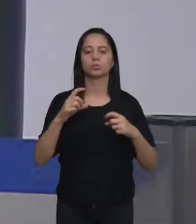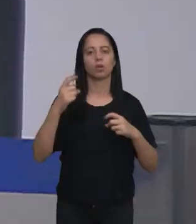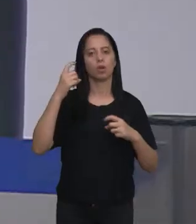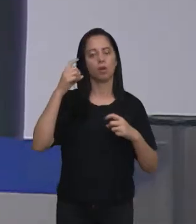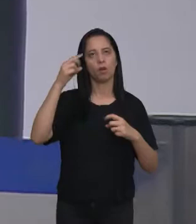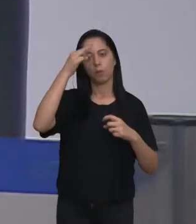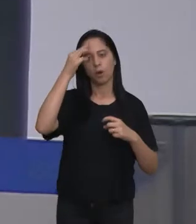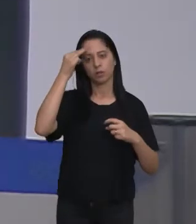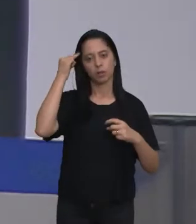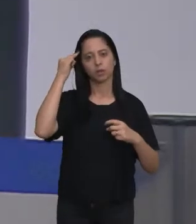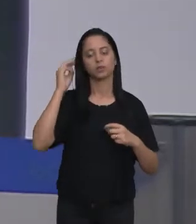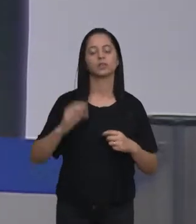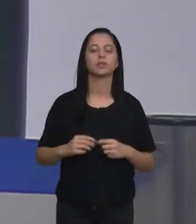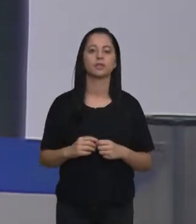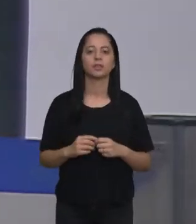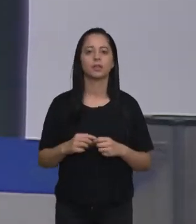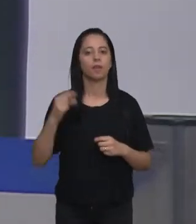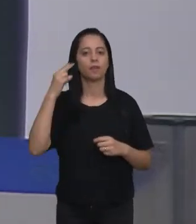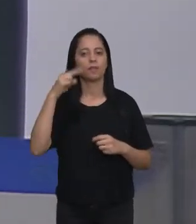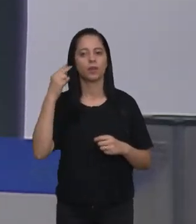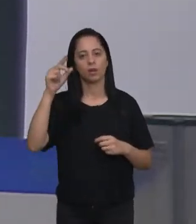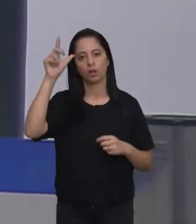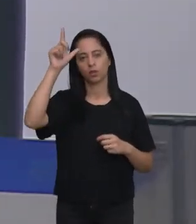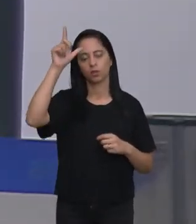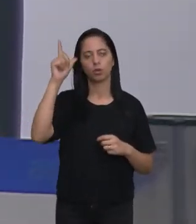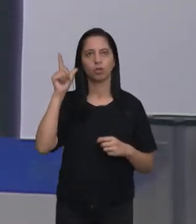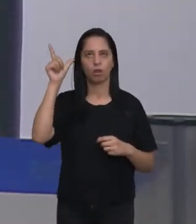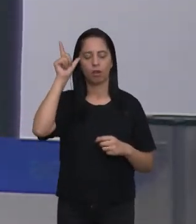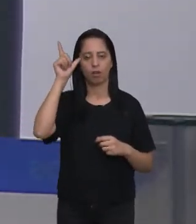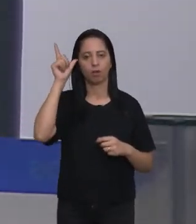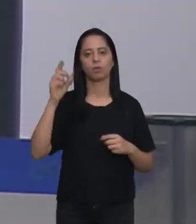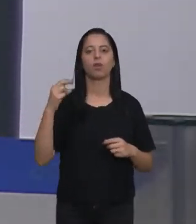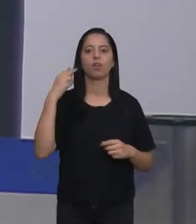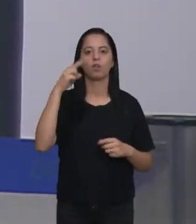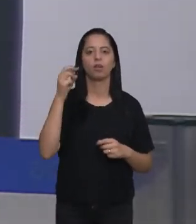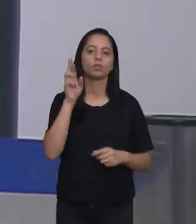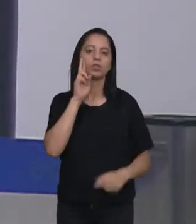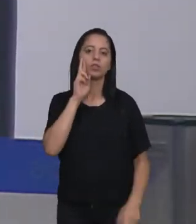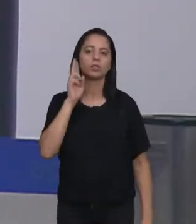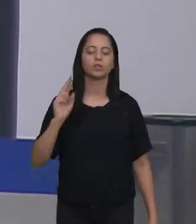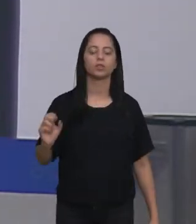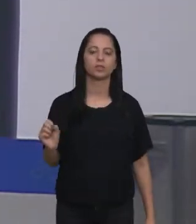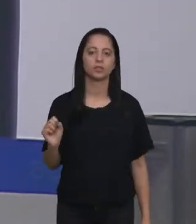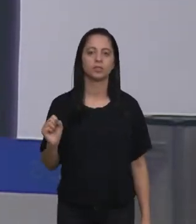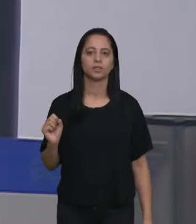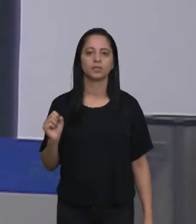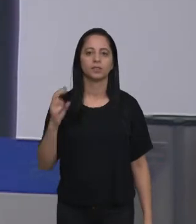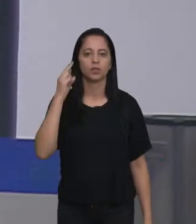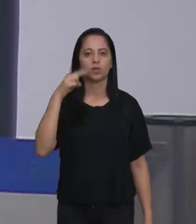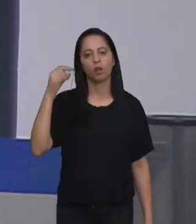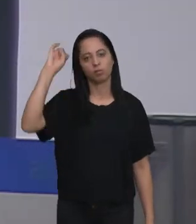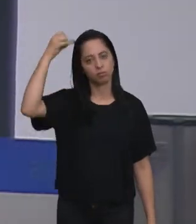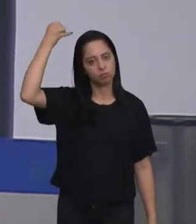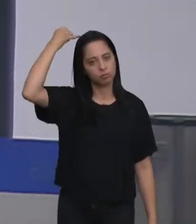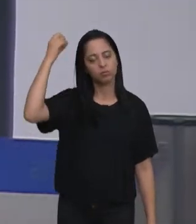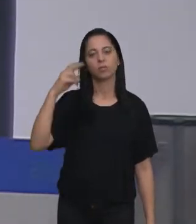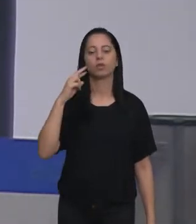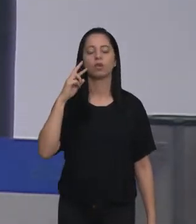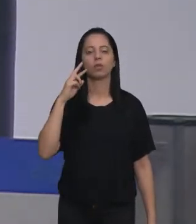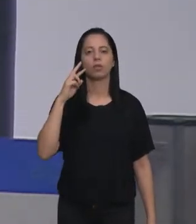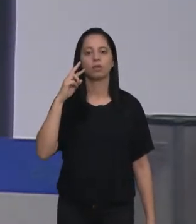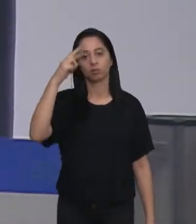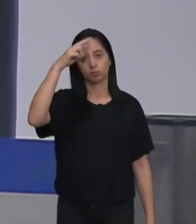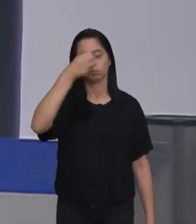Marcelo Garcia, vereador Lino Bispo, vereador Renato Santiago, vereador Zé Luiz, vereador